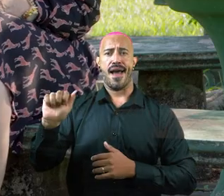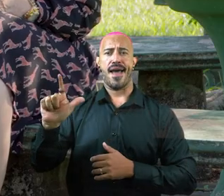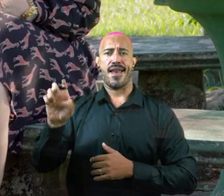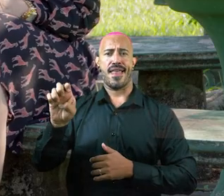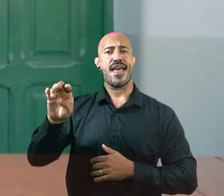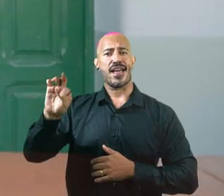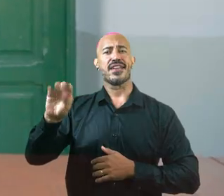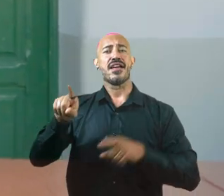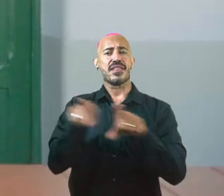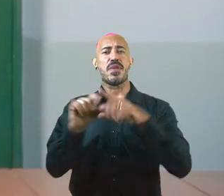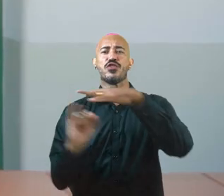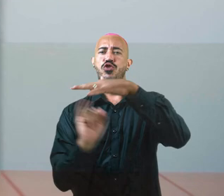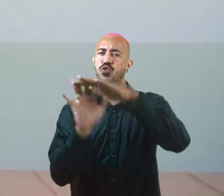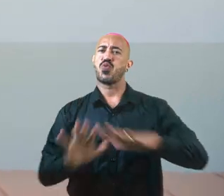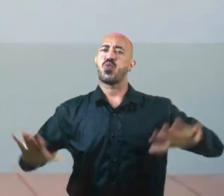no instituto.